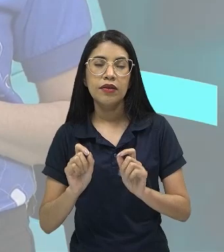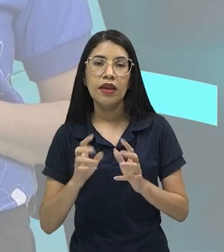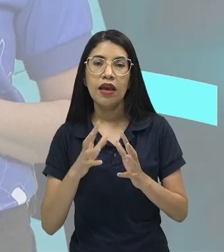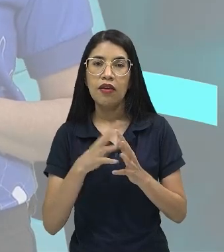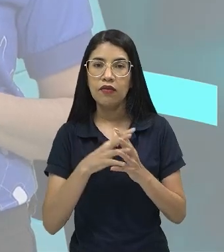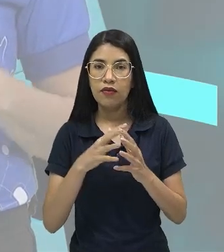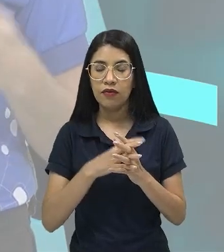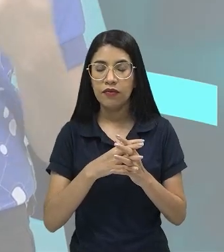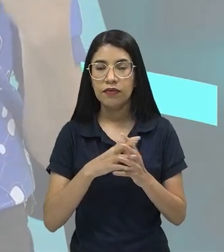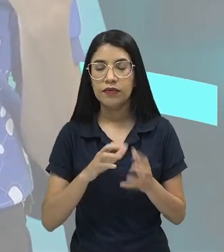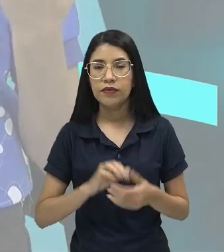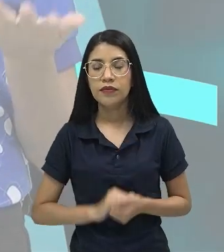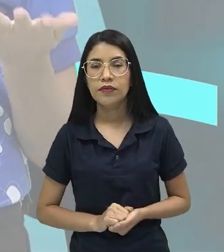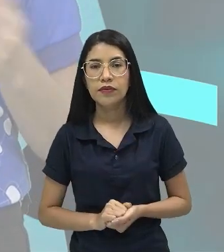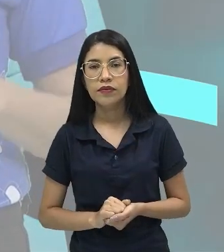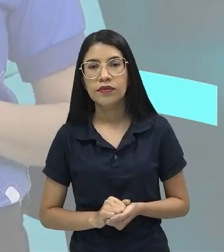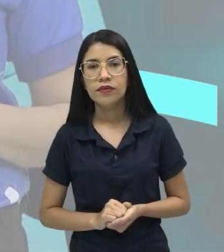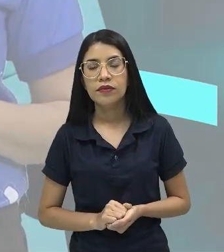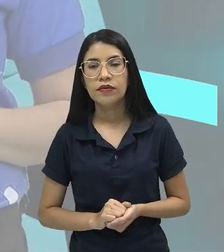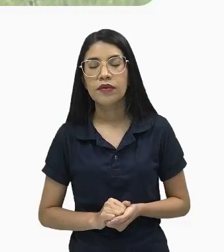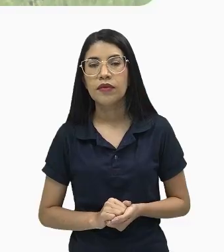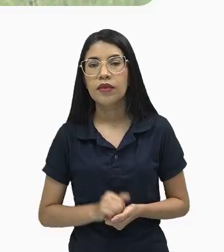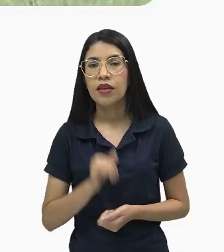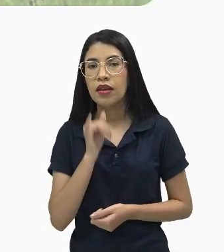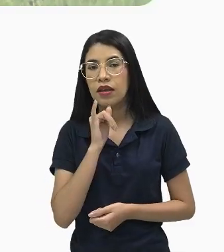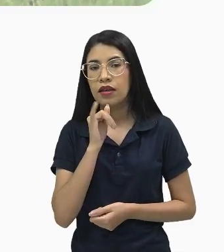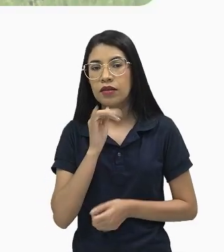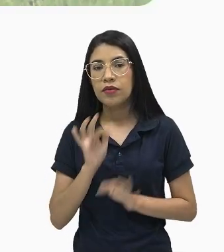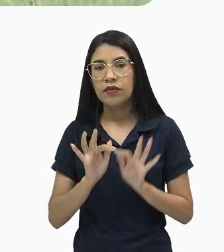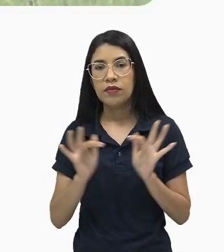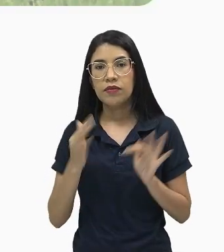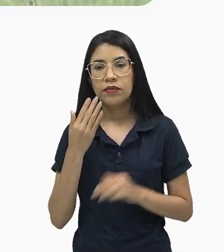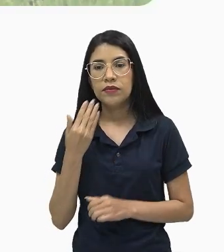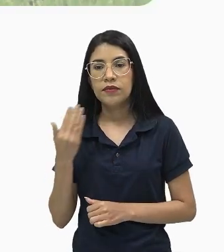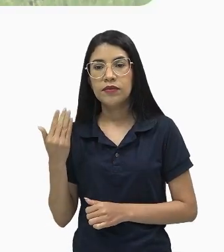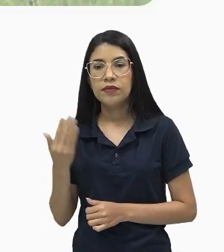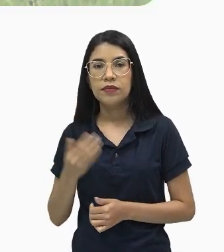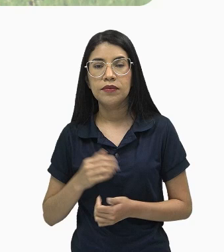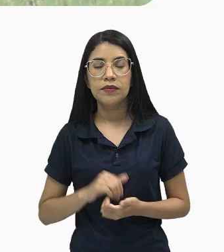atentos. Então, vamos fazer uma frase aqui junto comigo? Acompanhem.